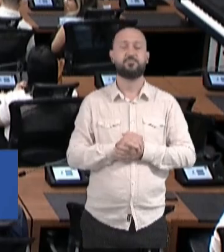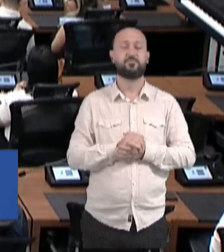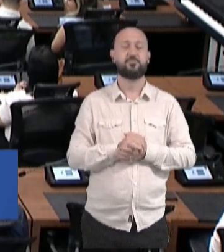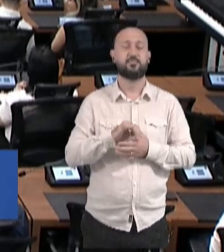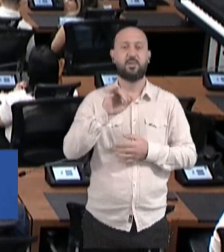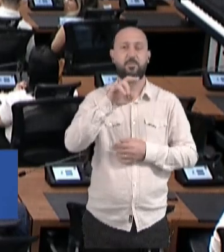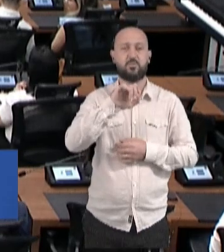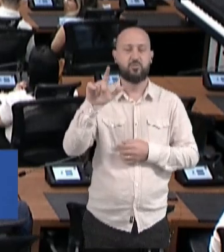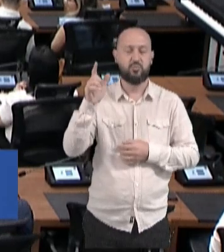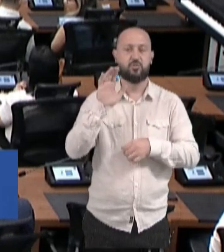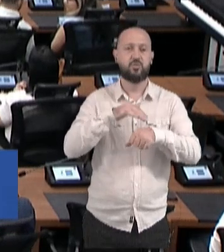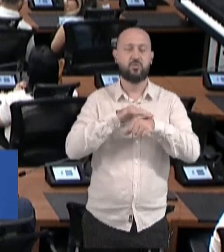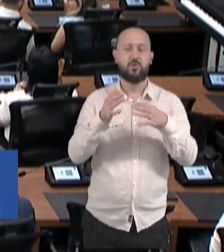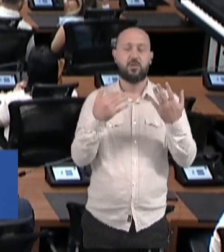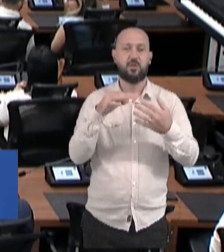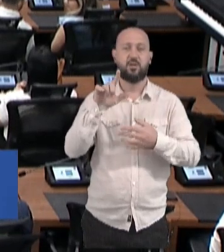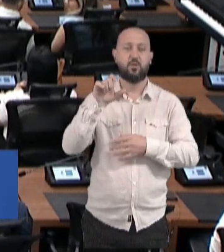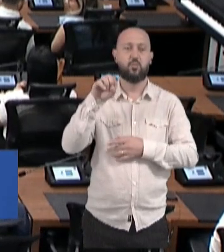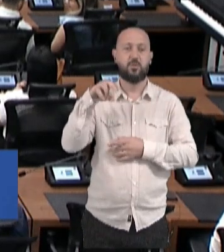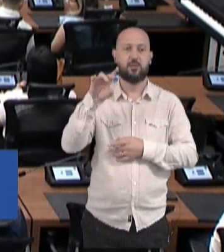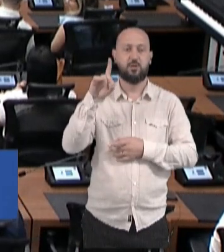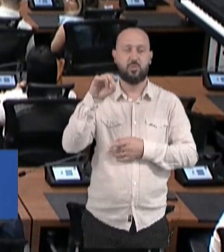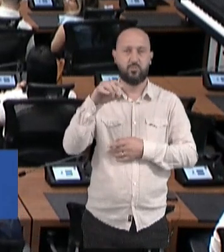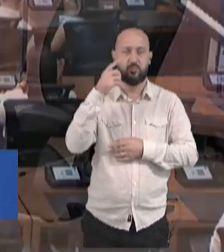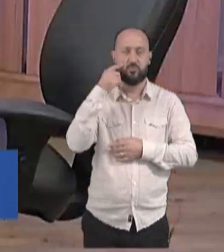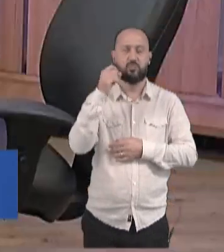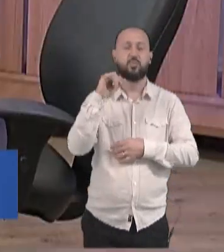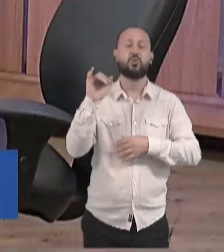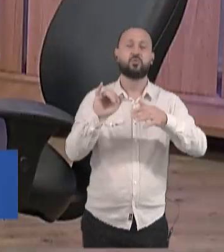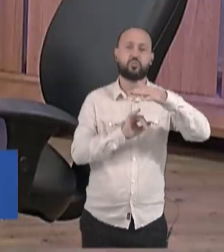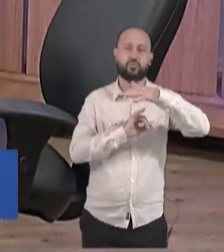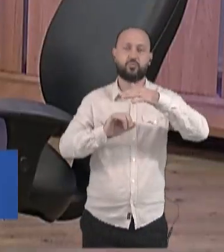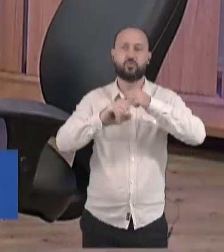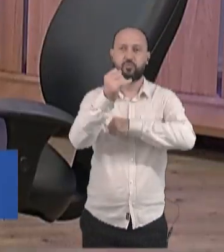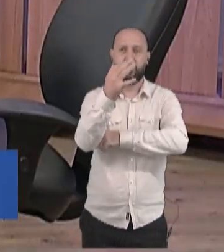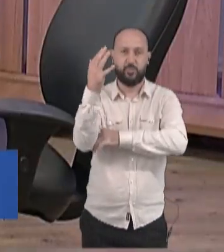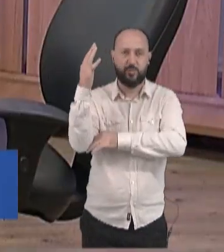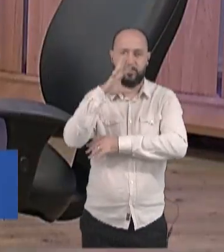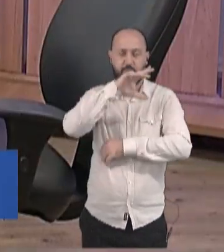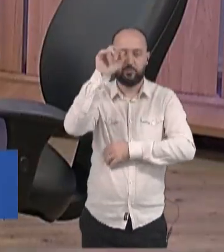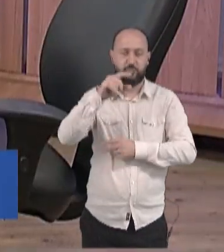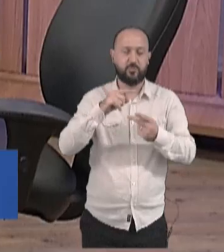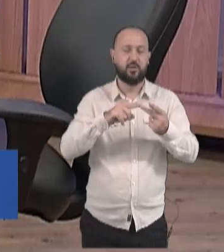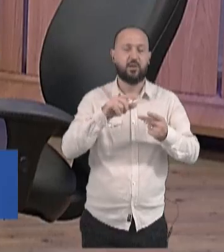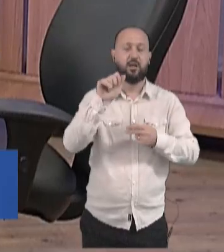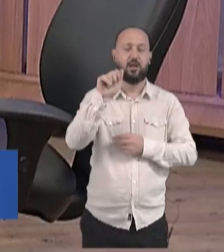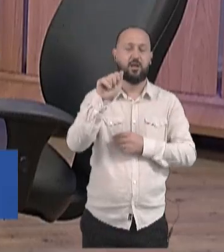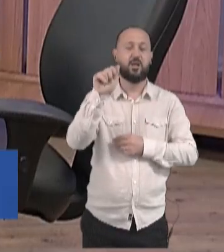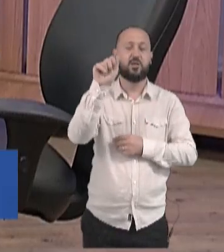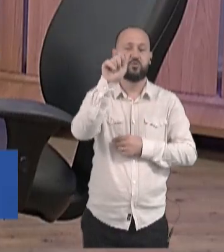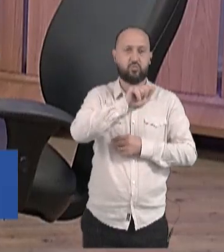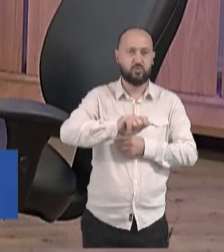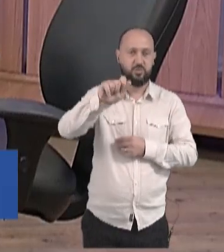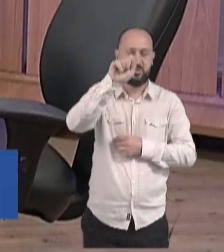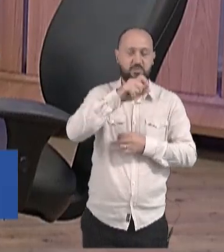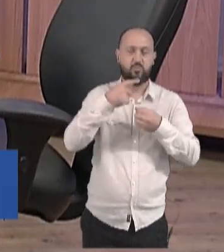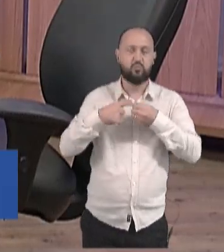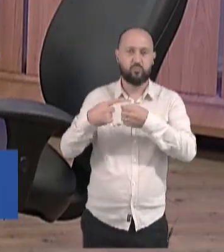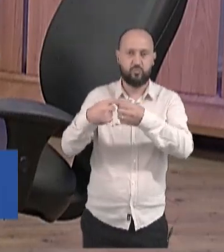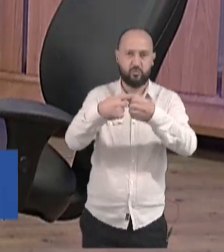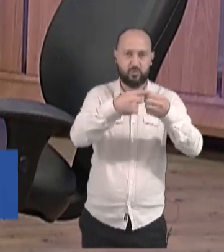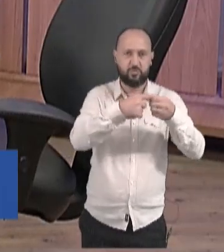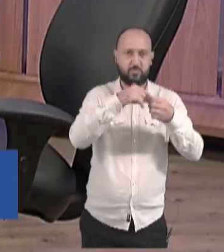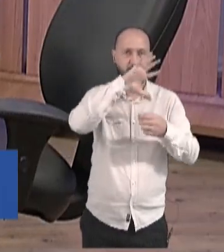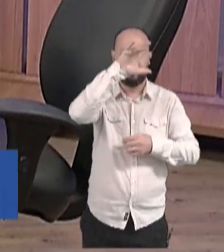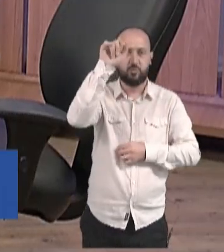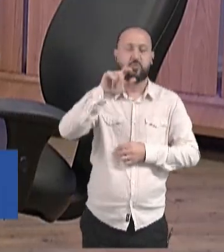Sul, e IMASU, a gente conversou agora há pouco com o Leonardo, né? O Instituto de Meio Ambiente de Mato Grosso do Sul, a SOMASU, que é a Associação dos Municípios